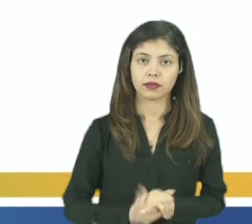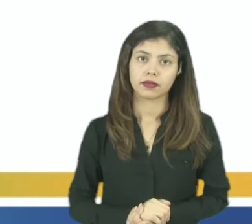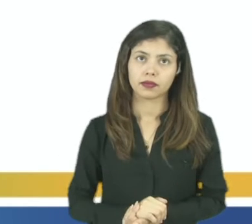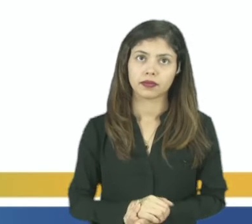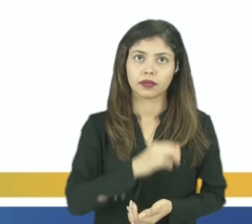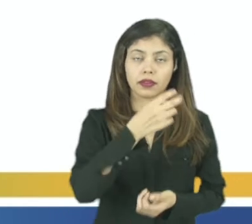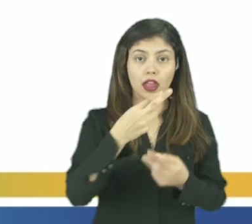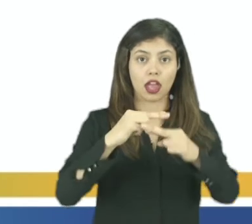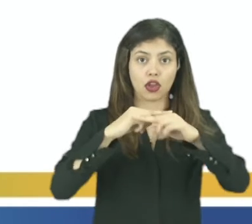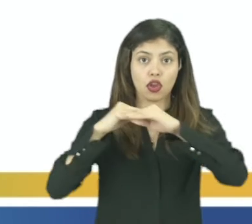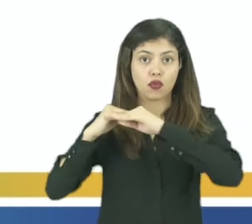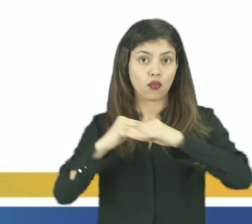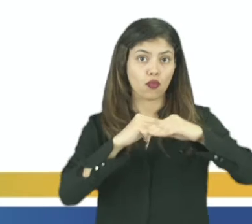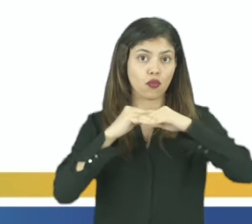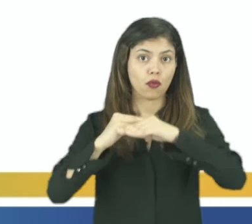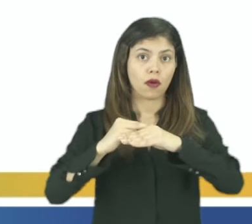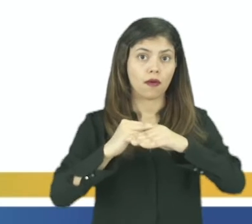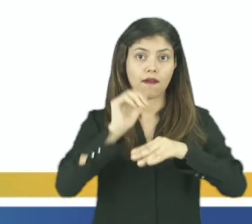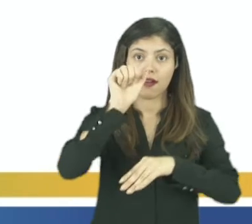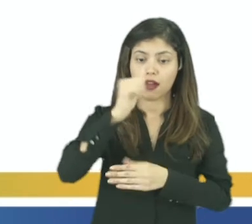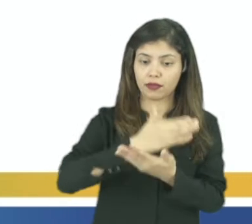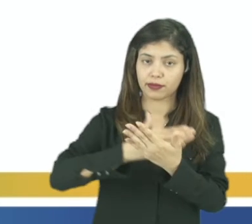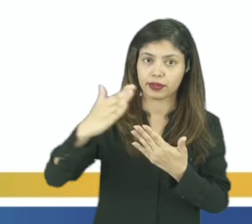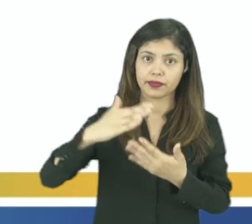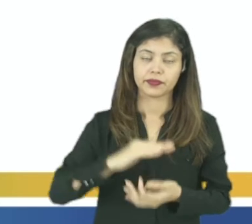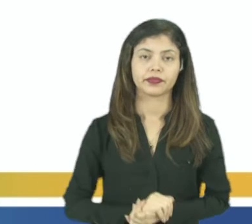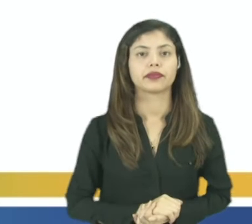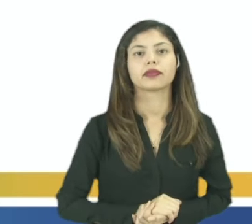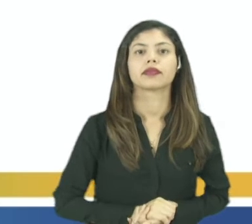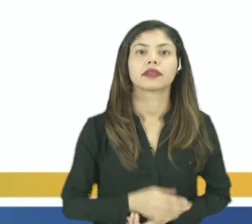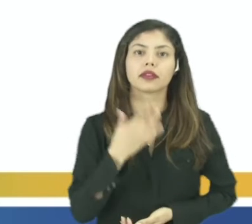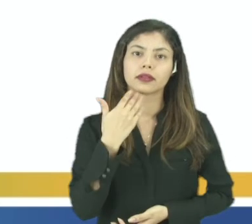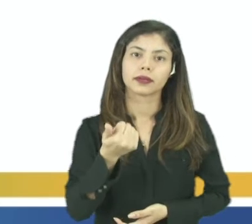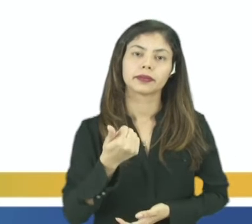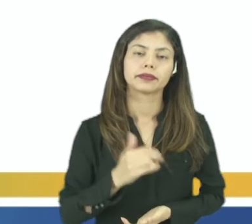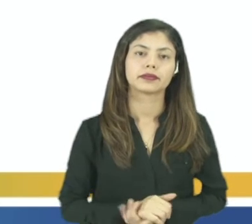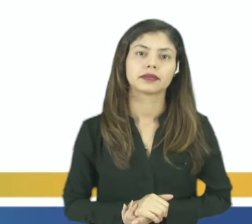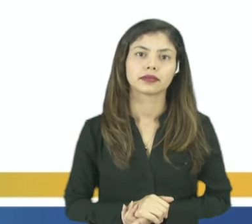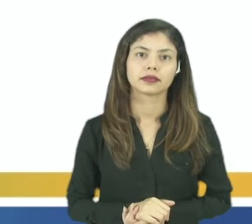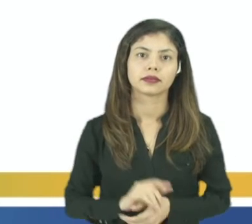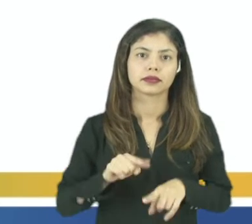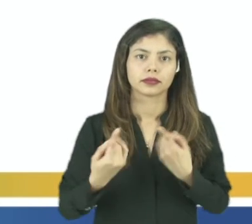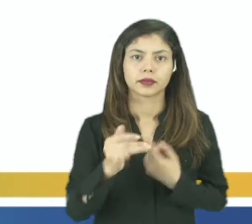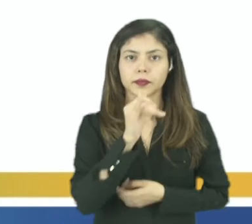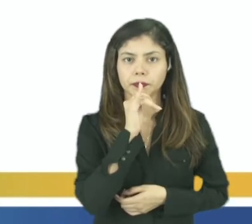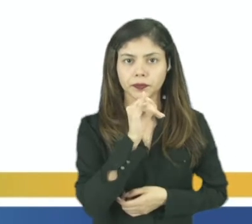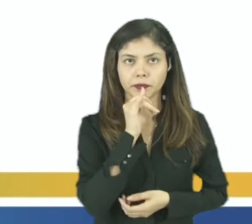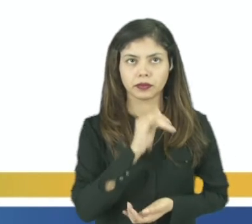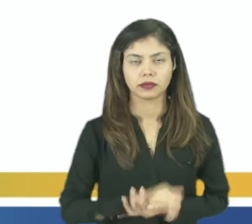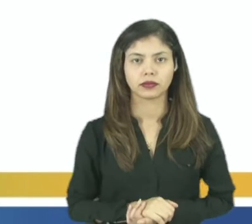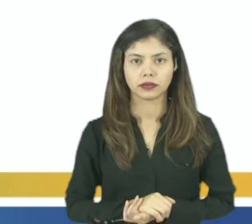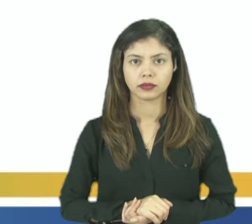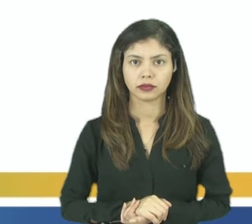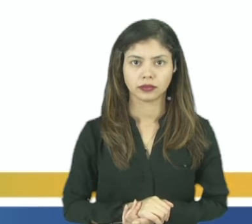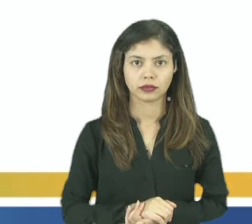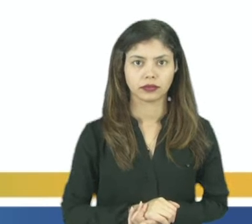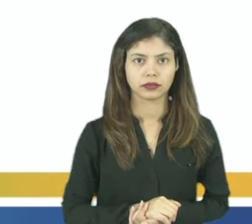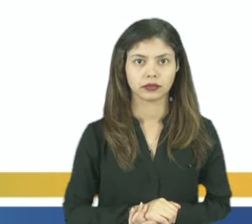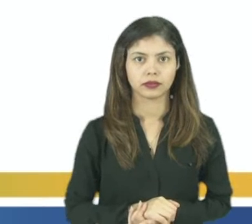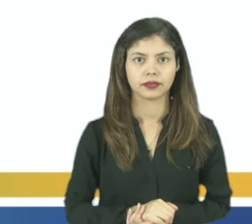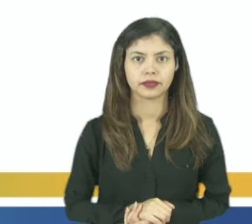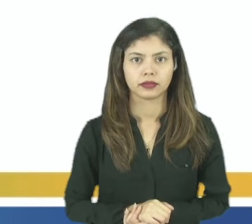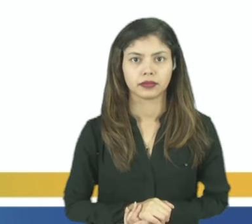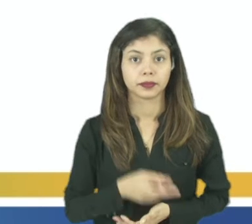determinante da matriz A inicial. Tudo bem, gente? Nós vamos usar mais um exemplo, e aí vocês